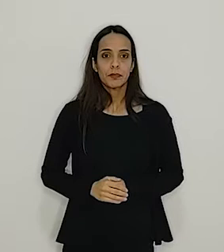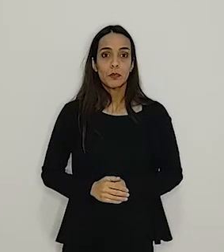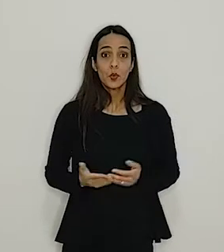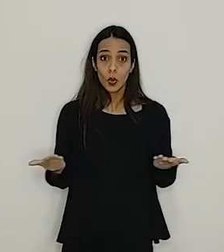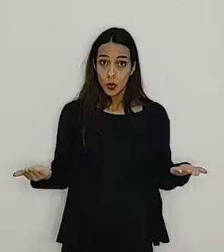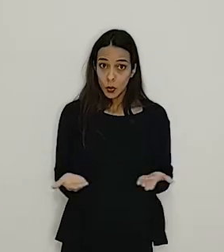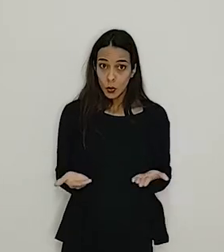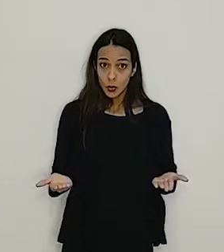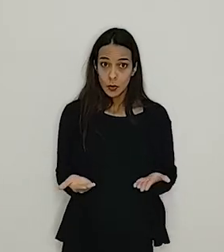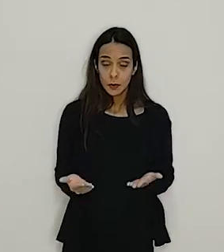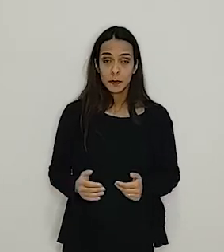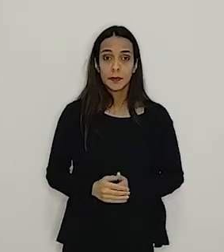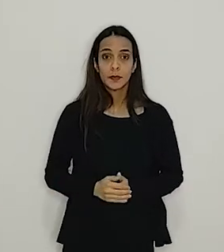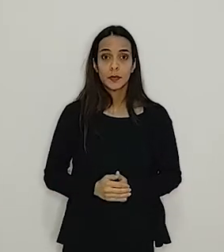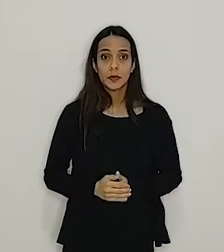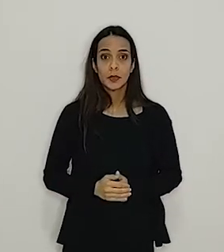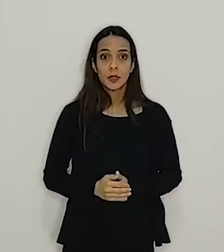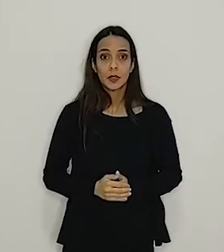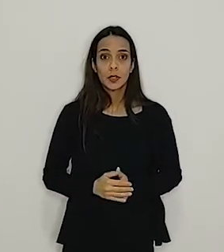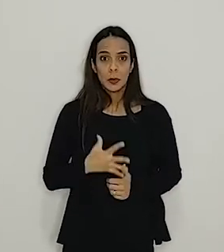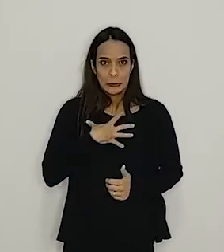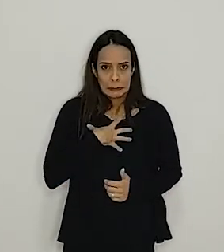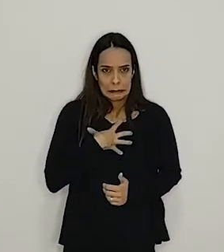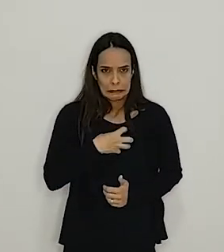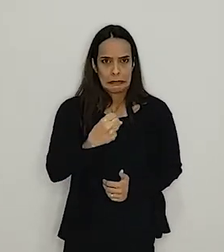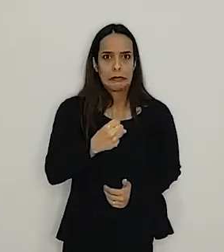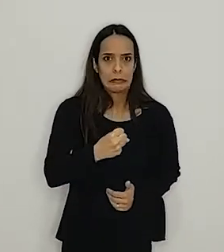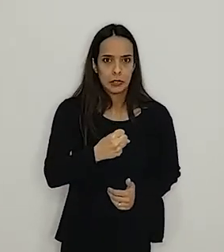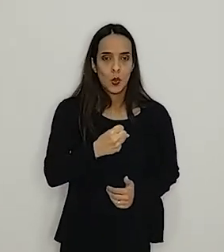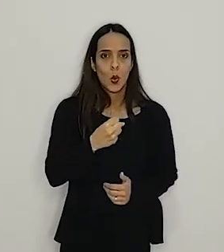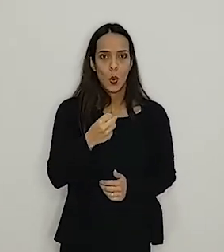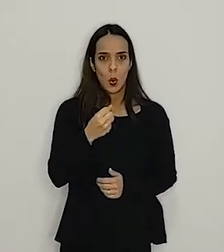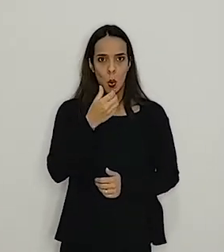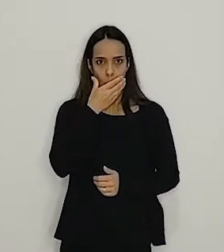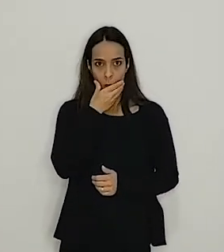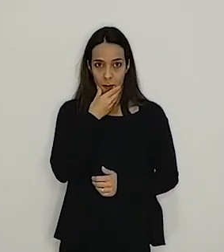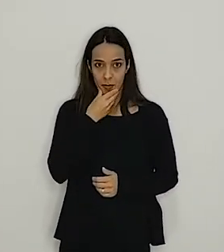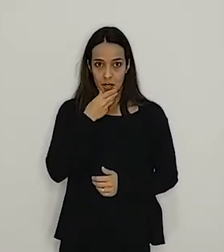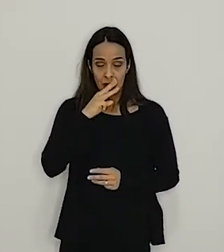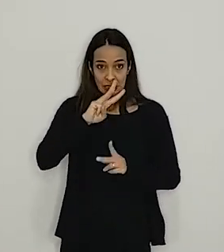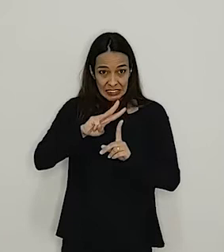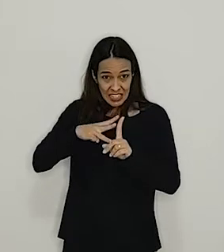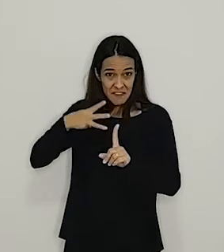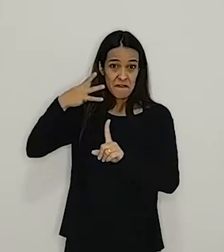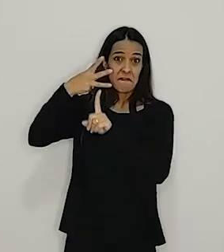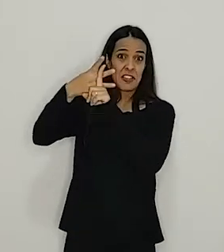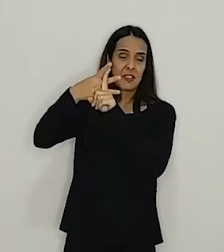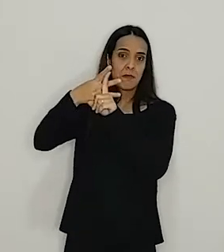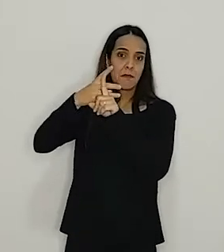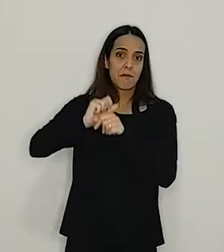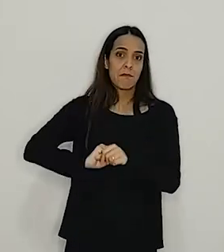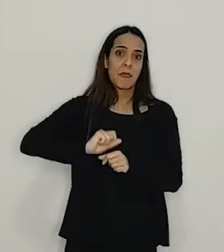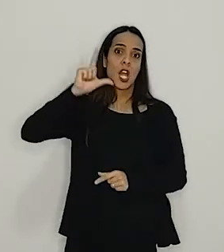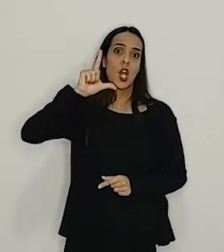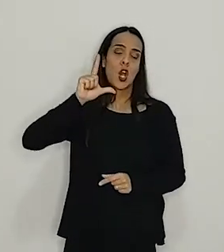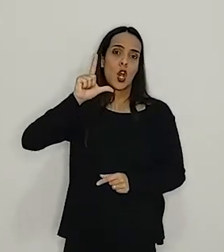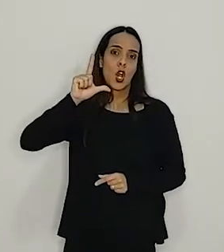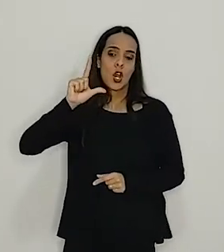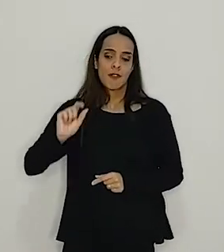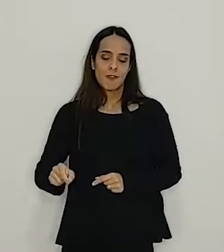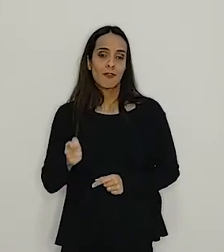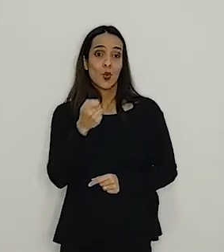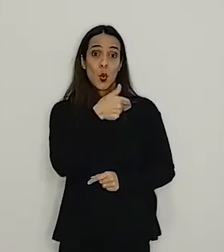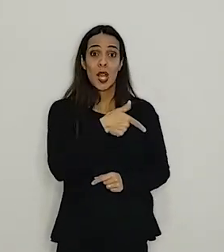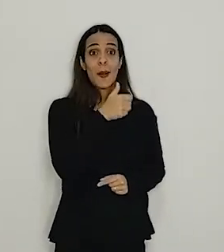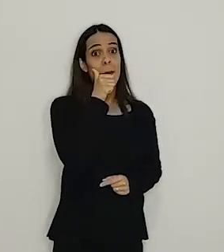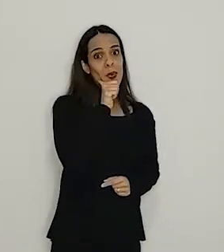que hoje o suicídio entre homens é 3 vezes maior do que o